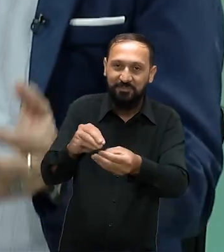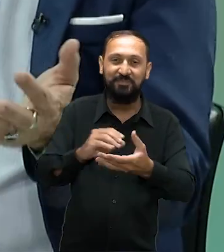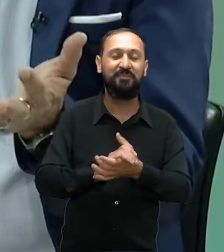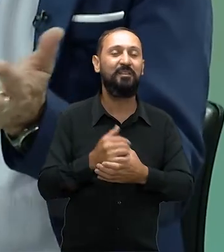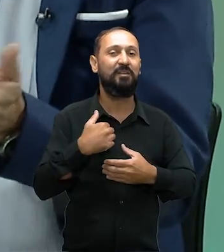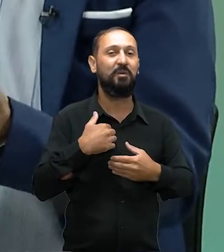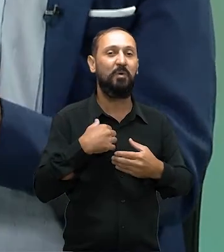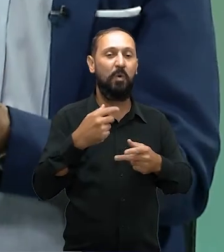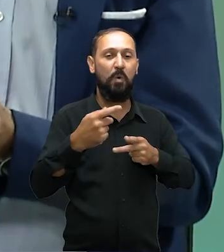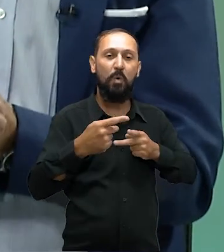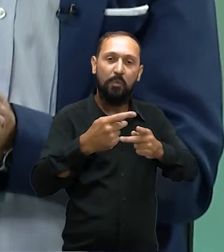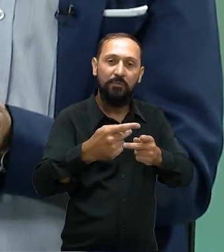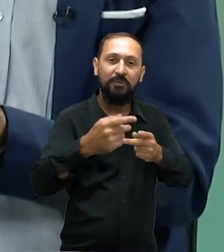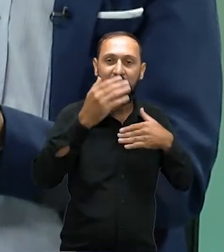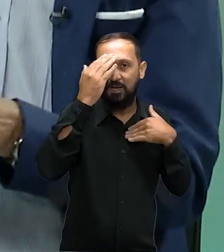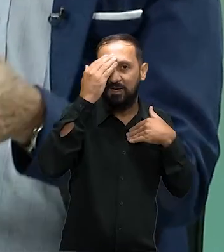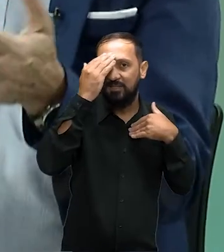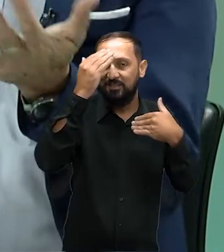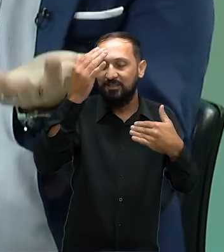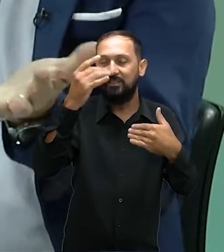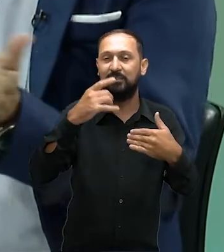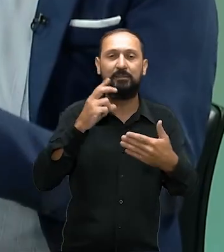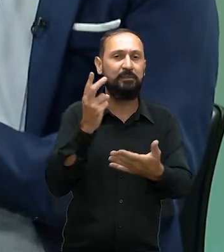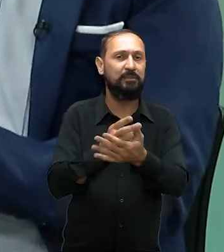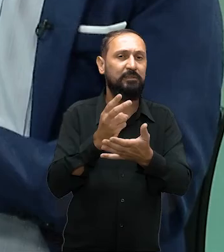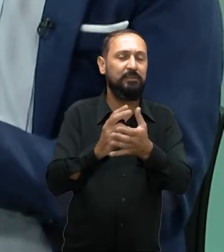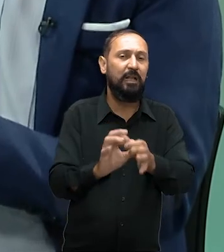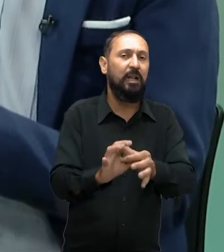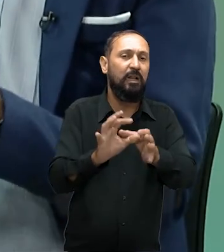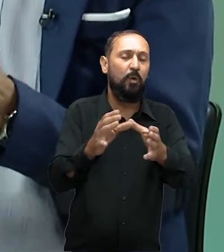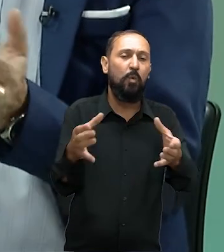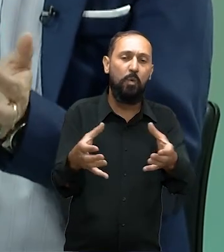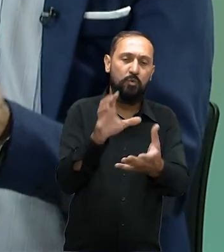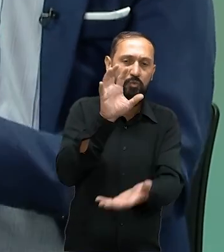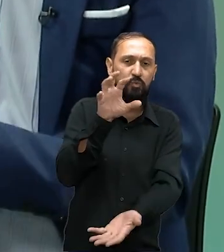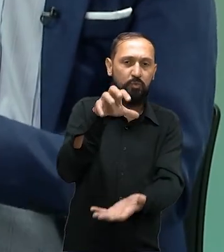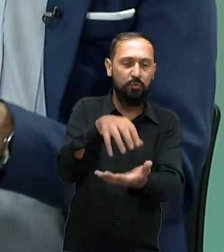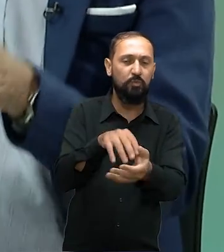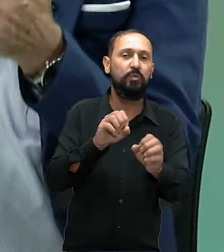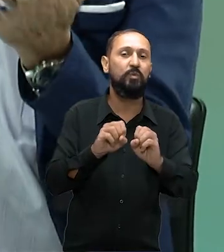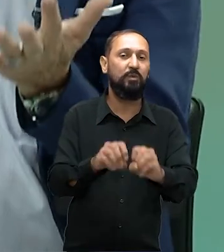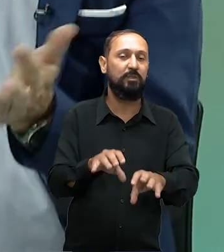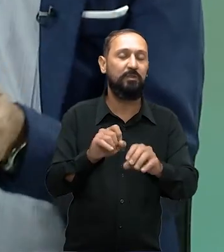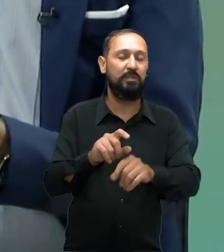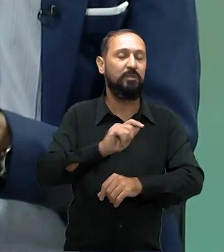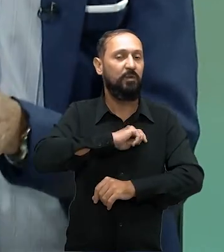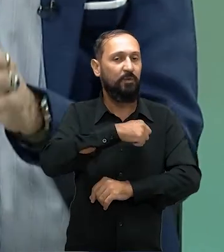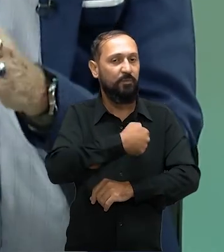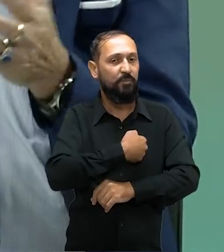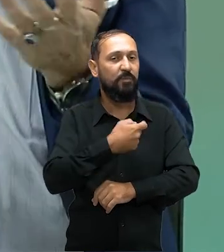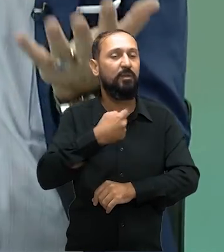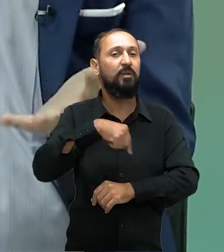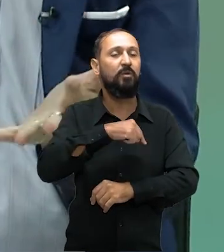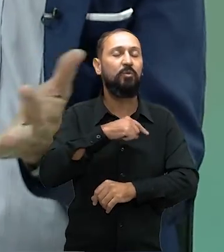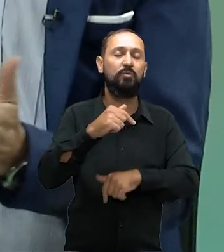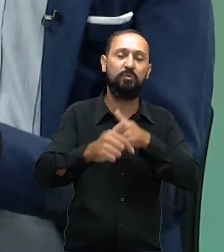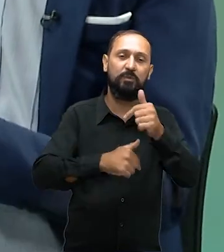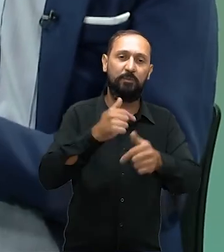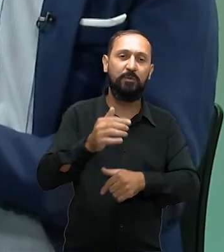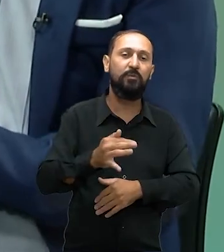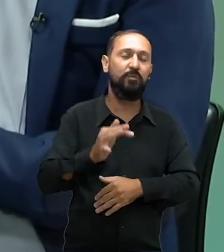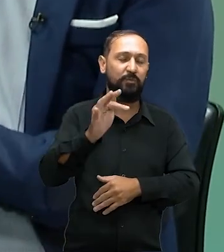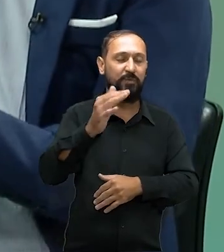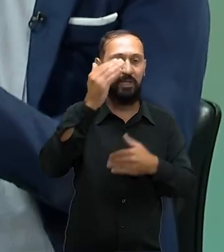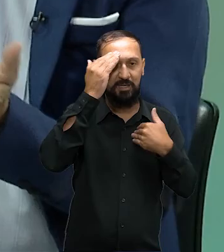Eu que agradeço o convite, Paulo. Estamos aqui à disposição ao Núcleo de Educação Fiscal para as próximas entrevistas e as nossas